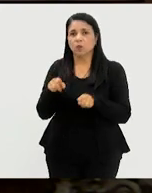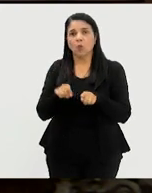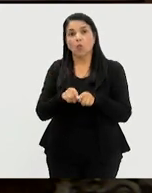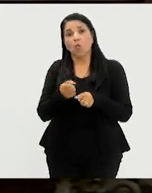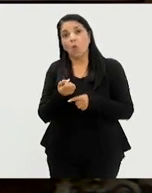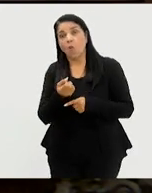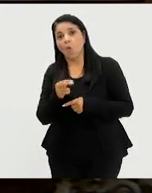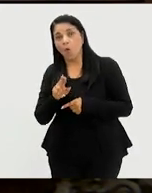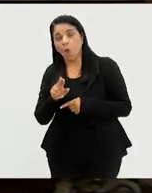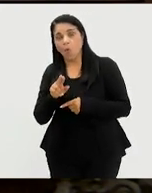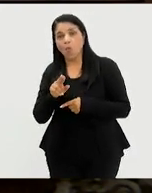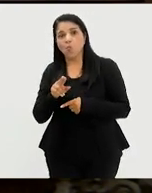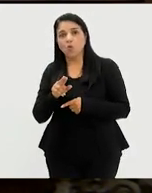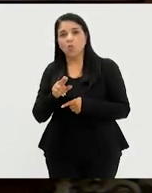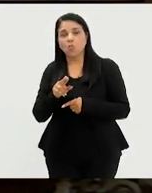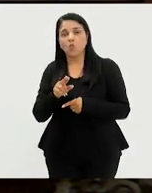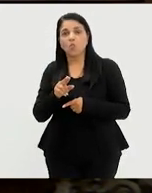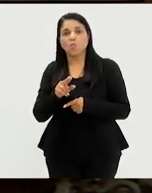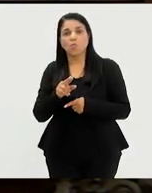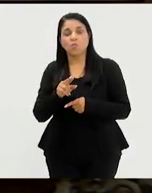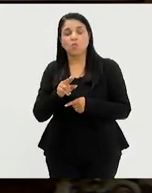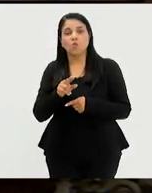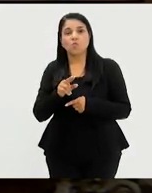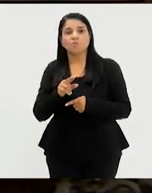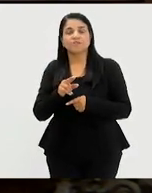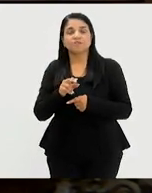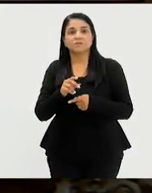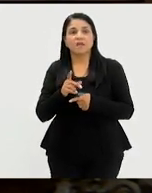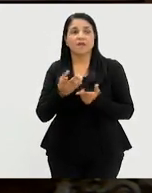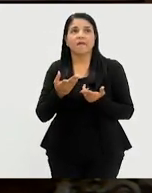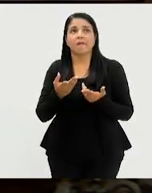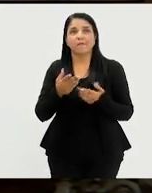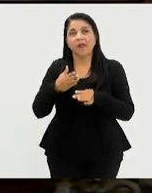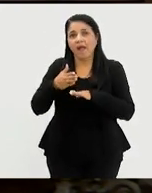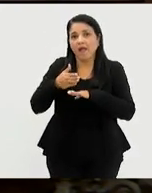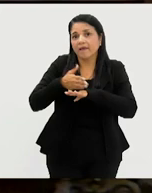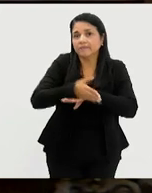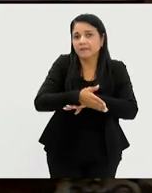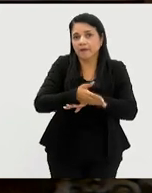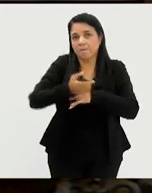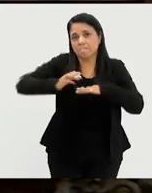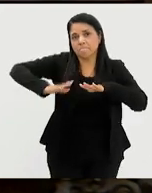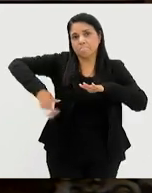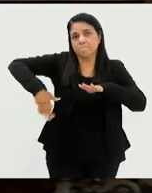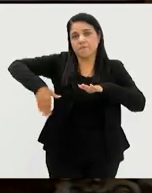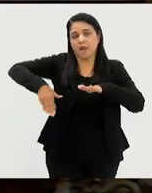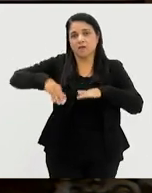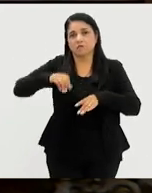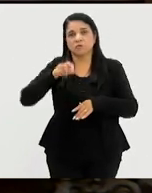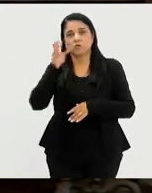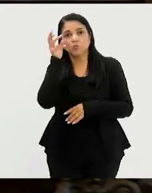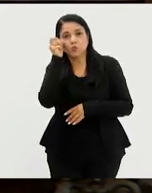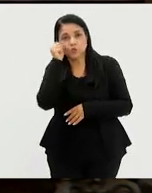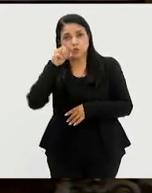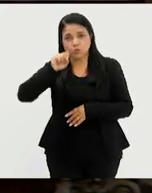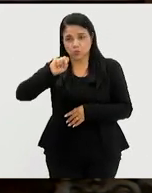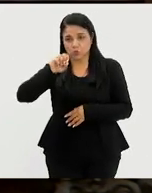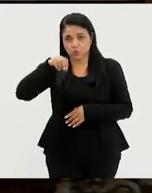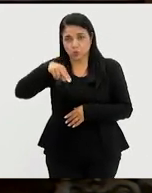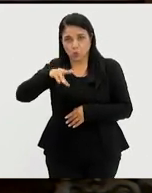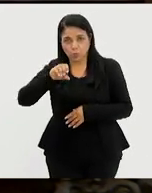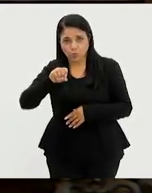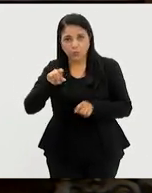para acessar a Praia do Sono e outras praias da região ontem Saiu uma